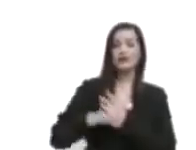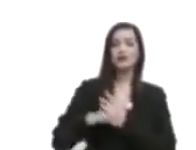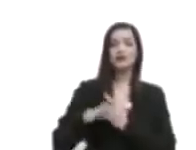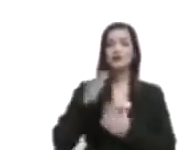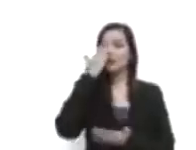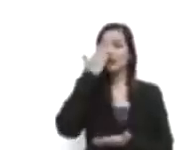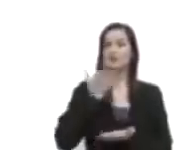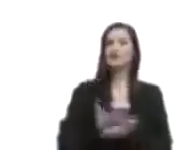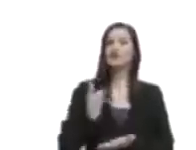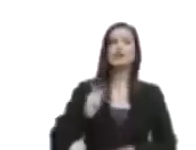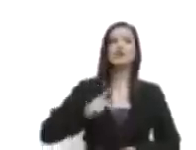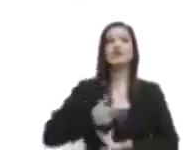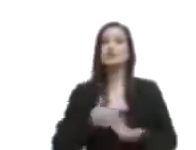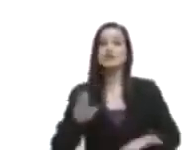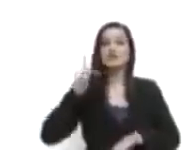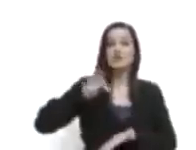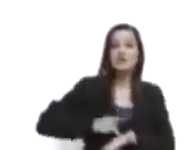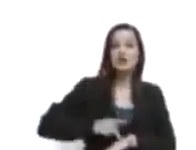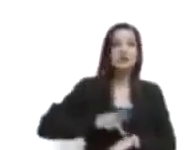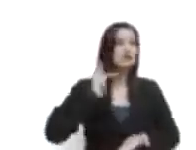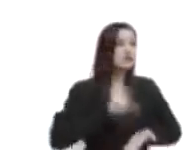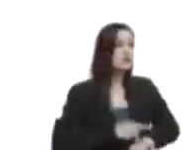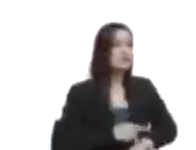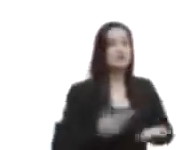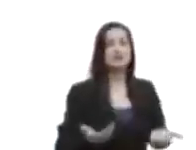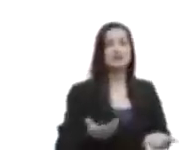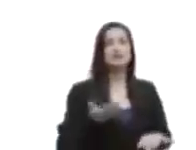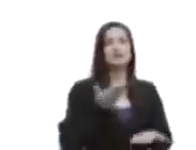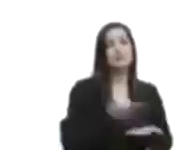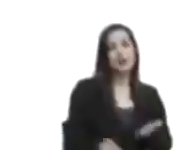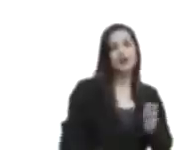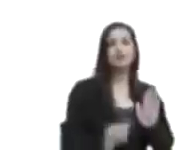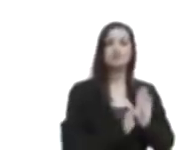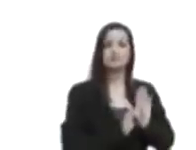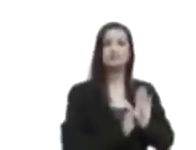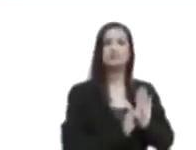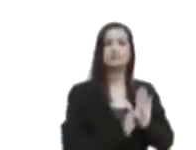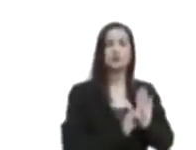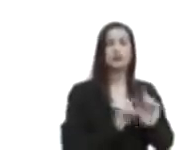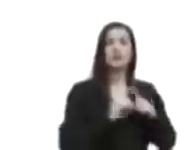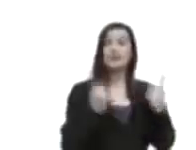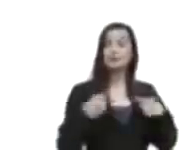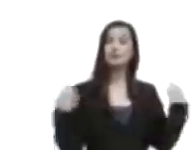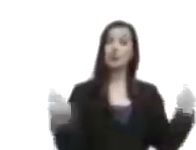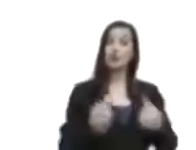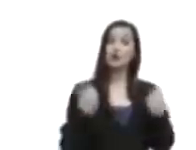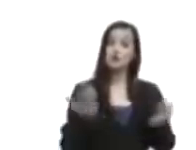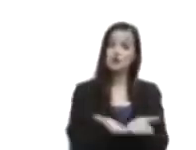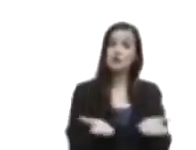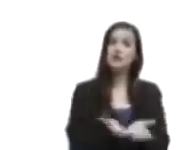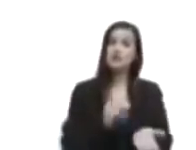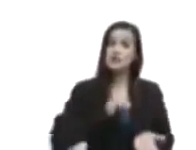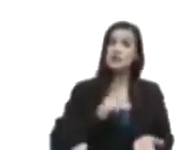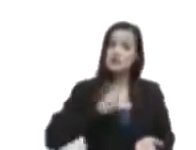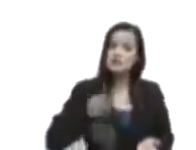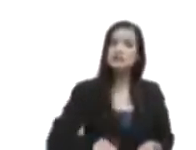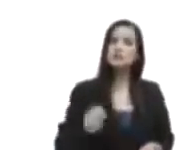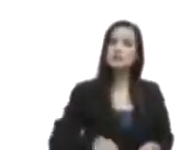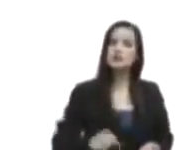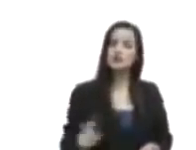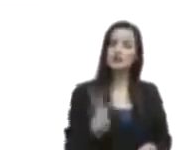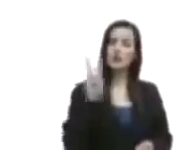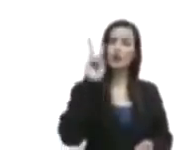passiva de perder a sua identidade. Mas nós temos valores absolutos. Quando Jesus diz, eu sou